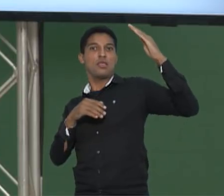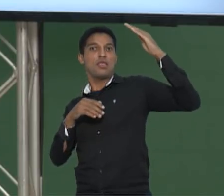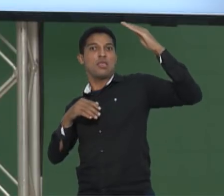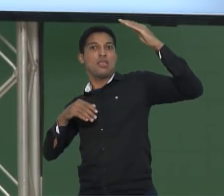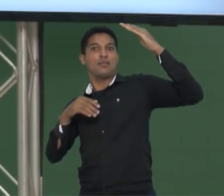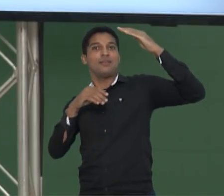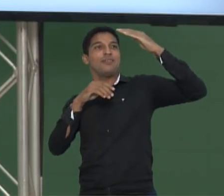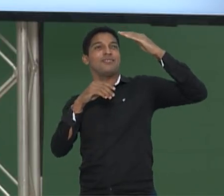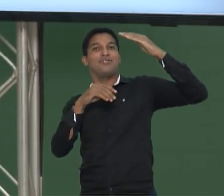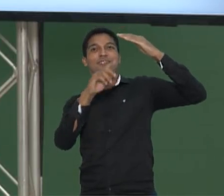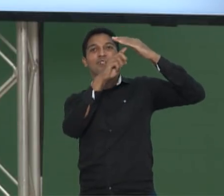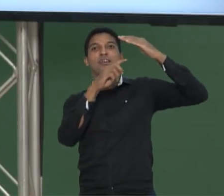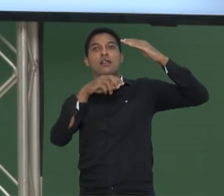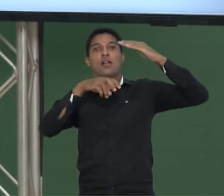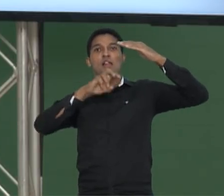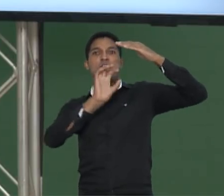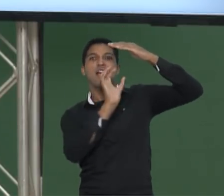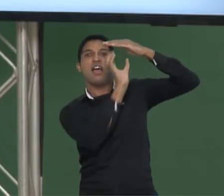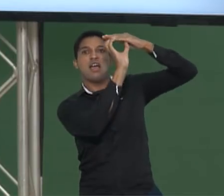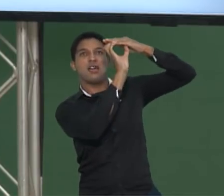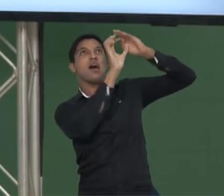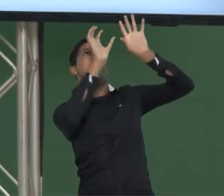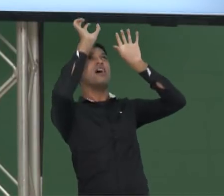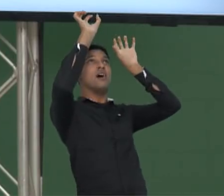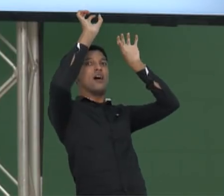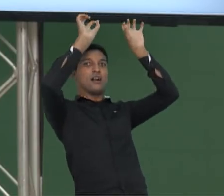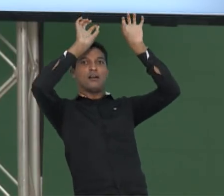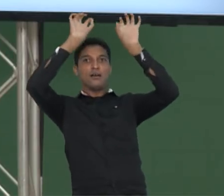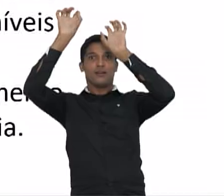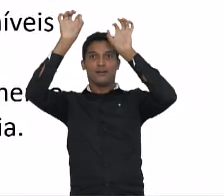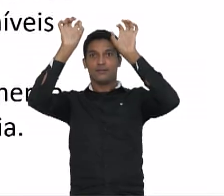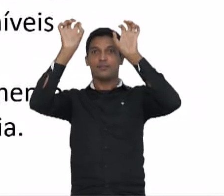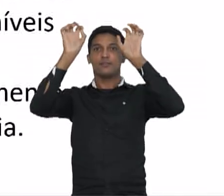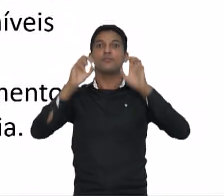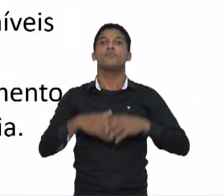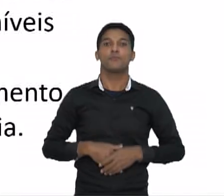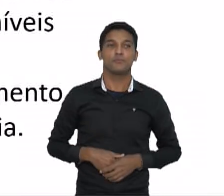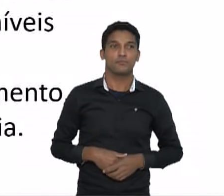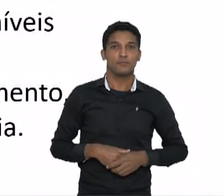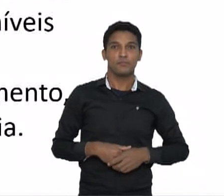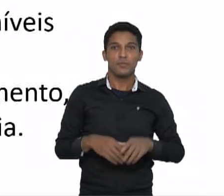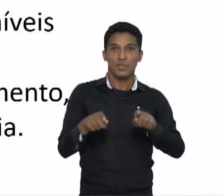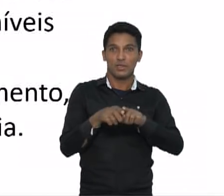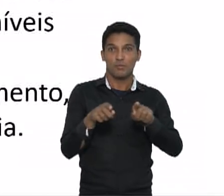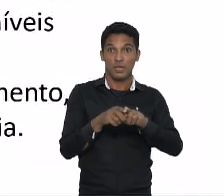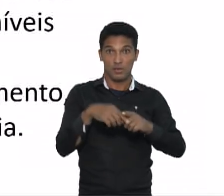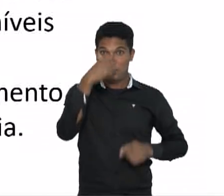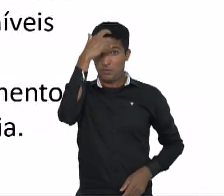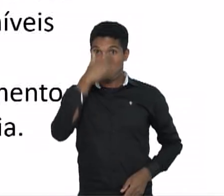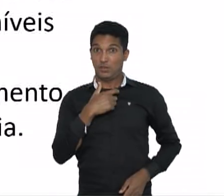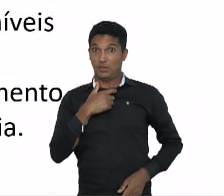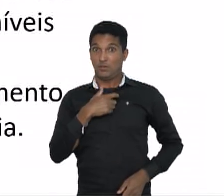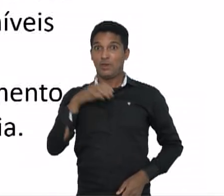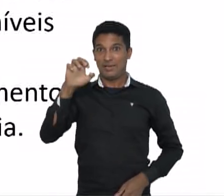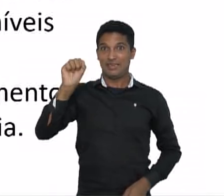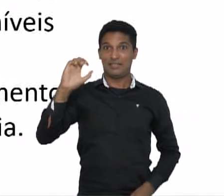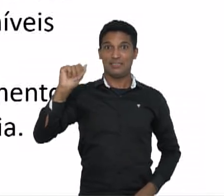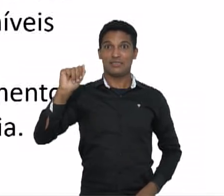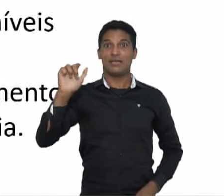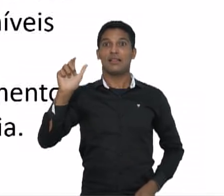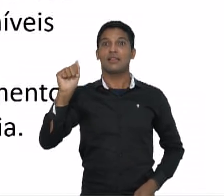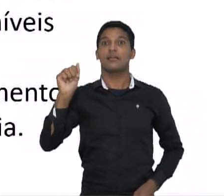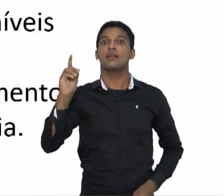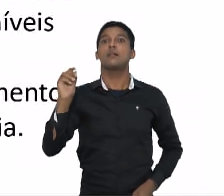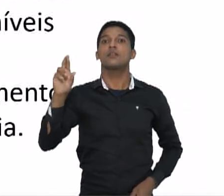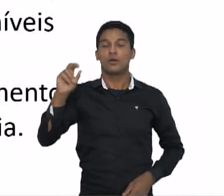teto daquela negativa. O escalador pode ou não utilizar equipamentos de proteção e